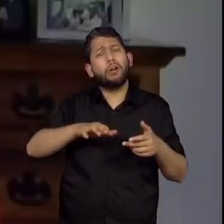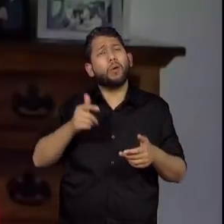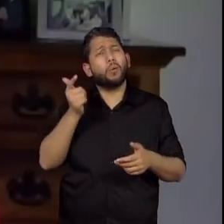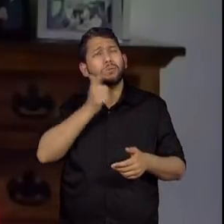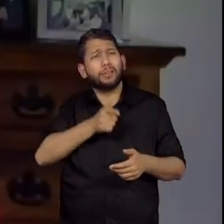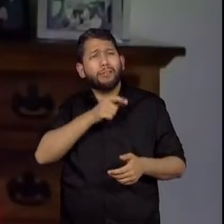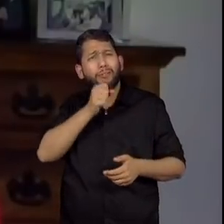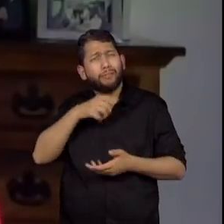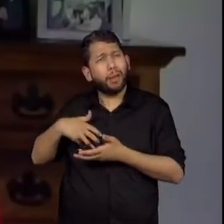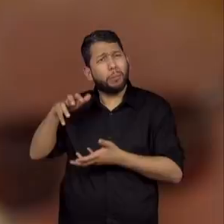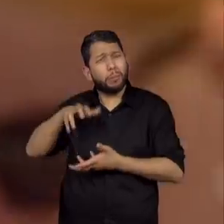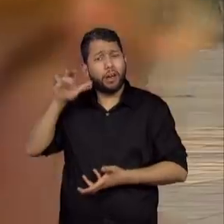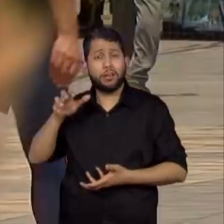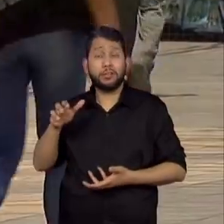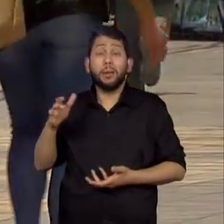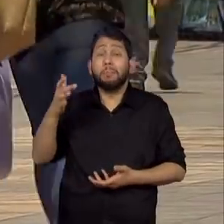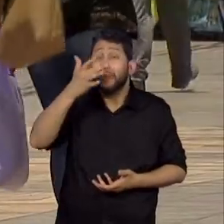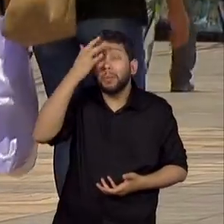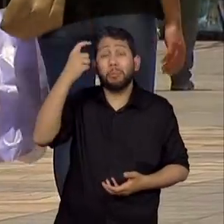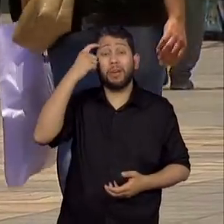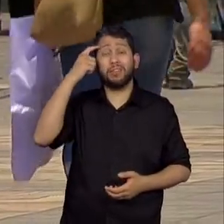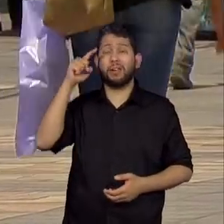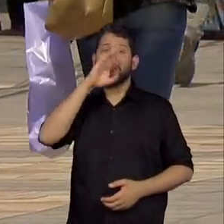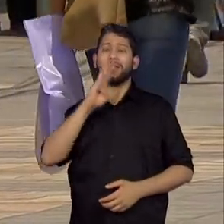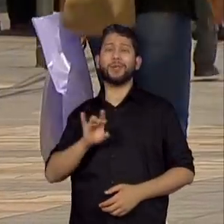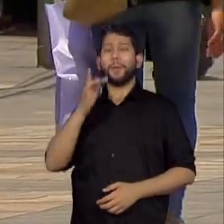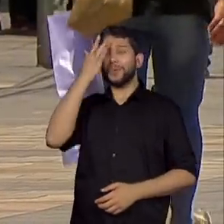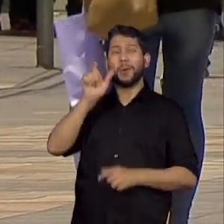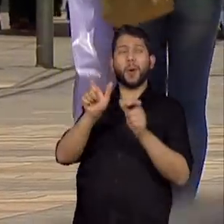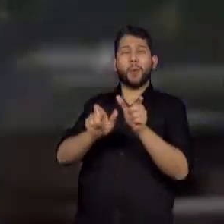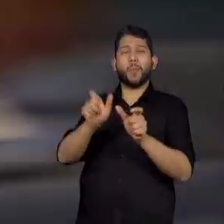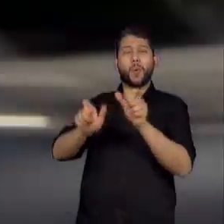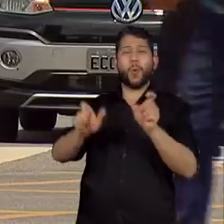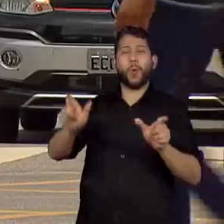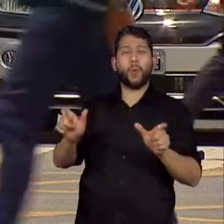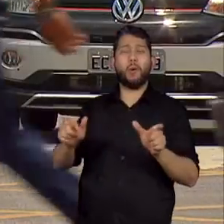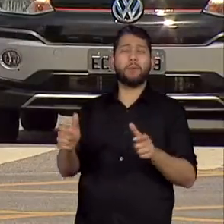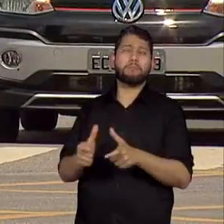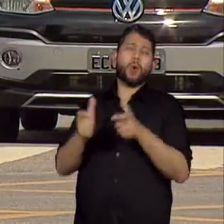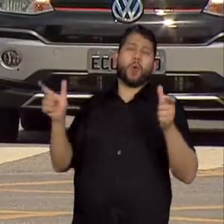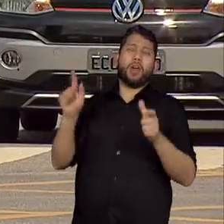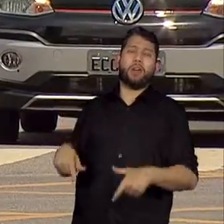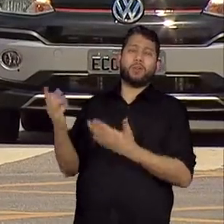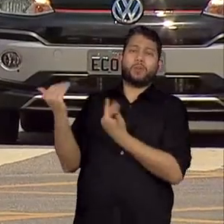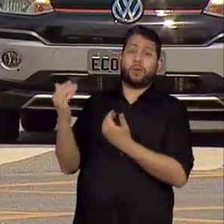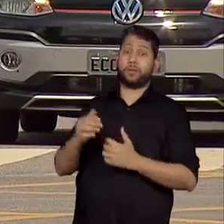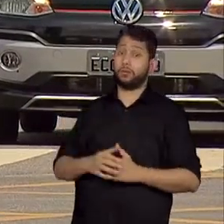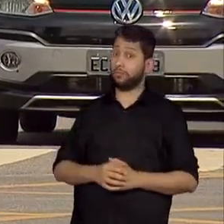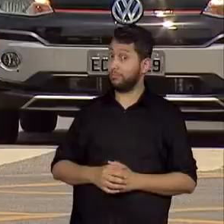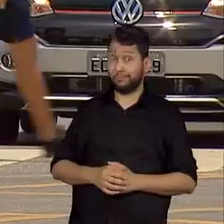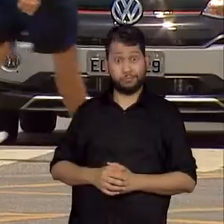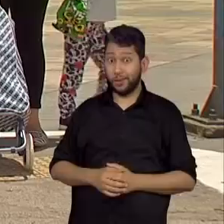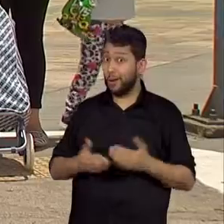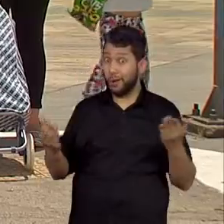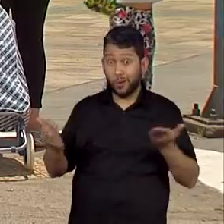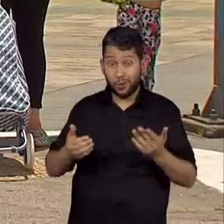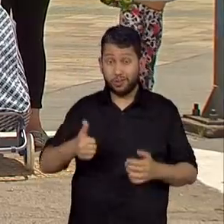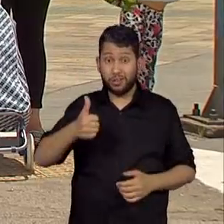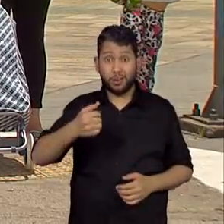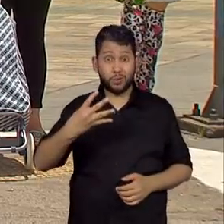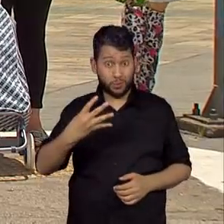de jovens, o que não é verdade. Hoje em dia, 14% da população, 30 milhões, tem